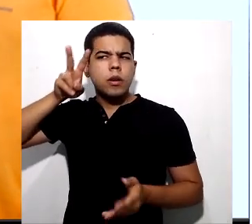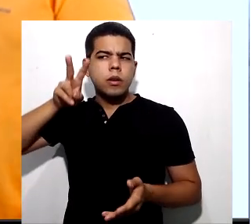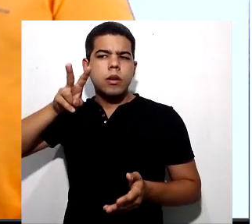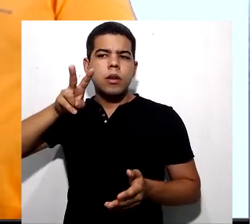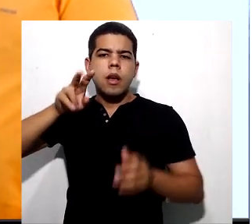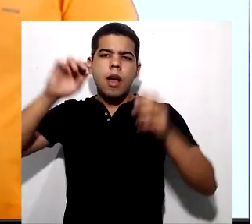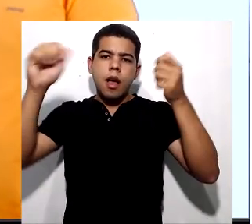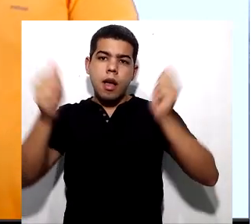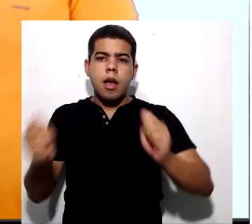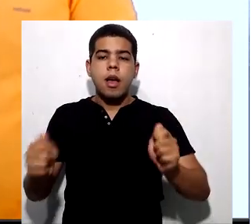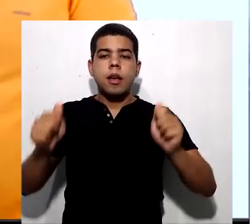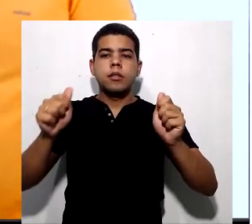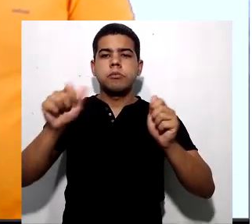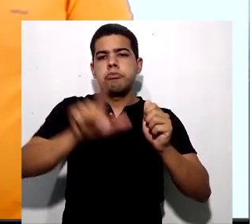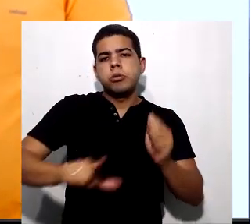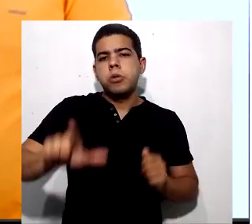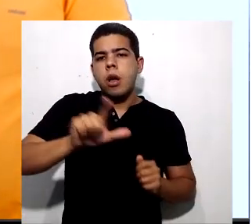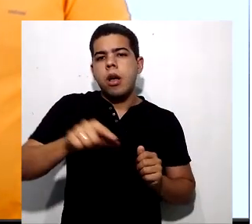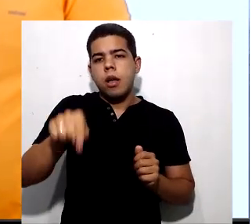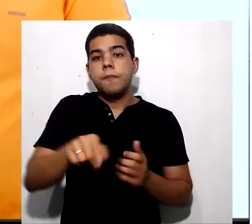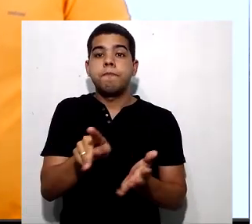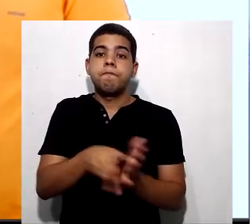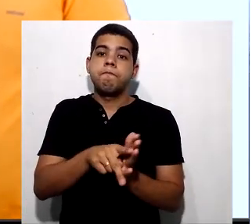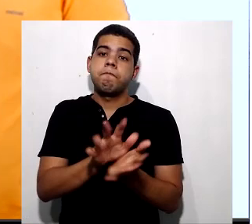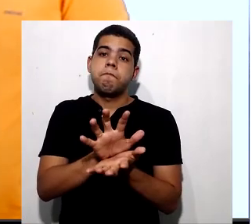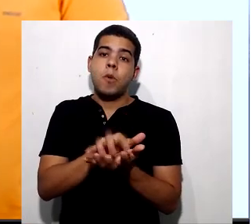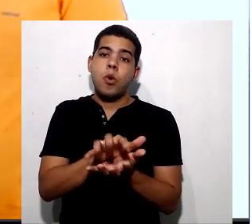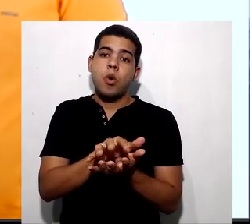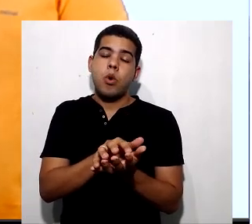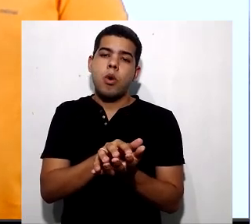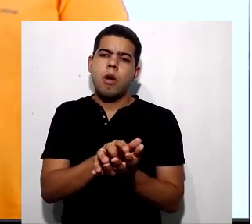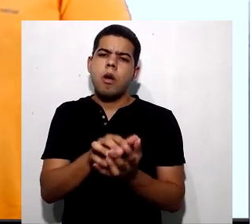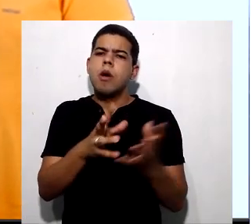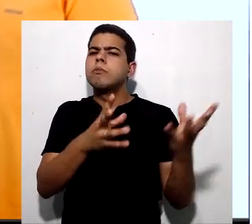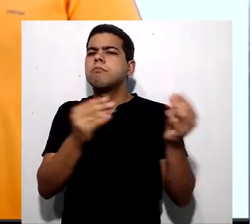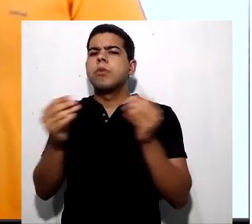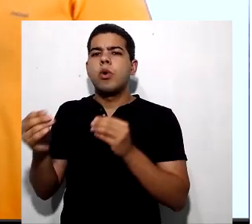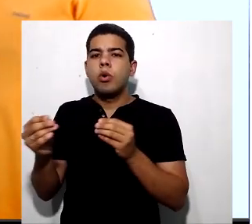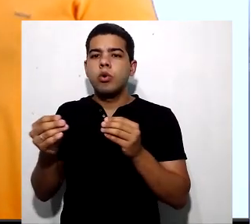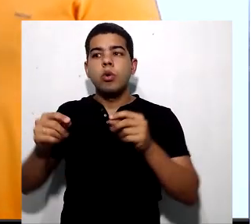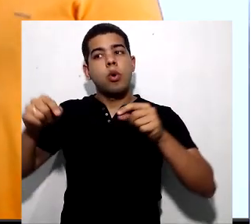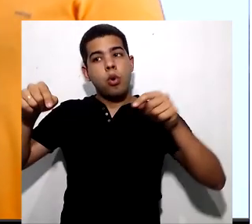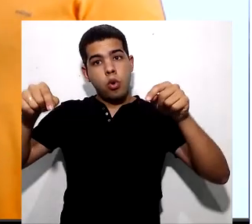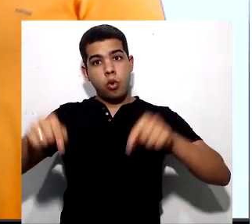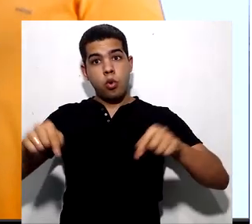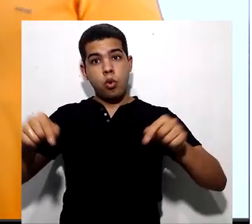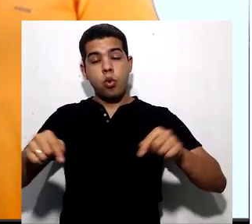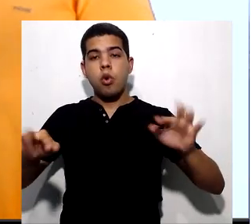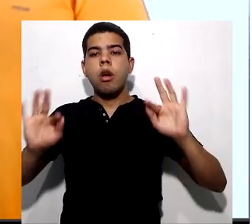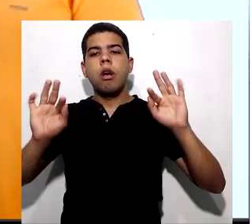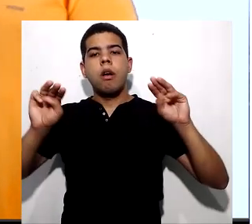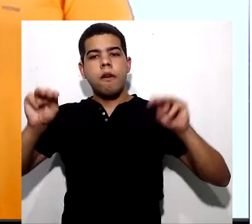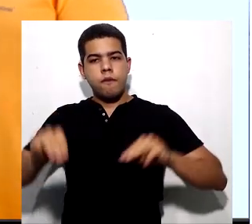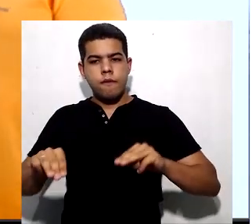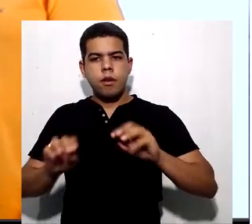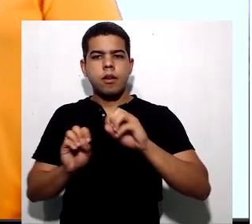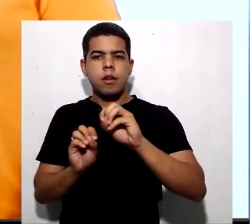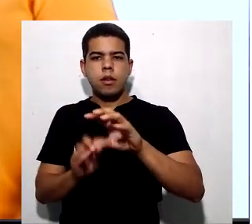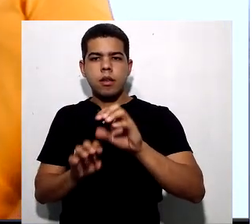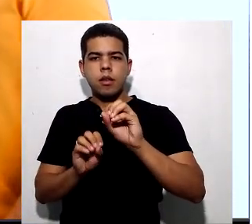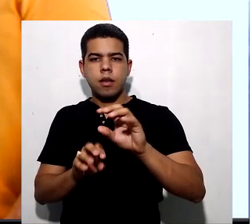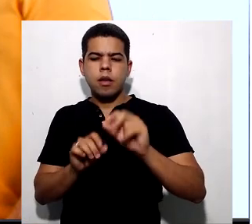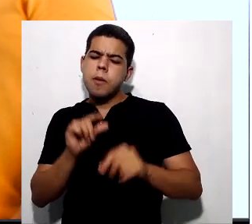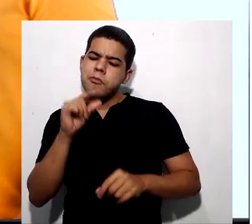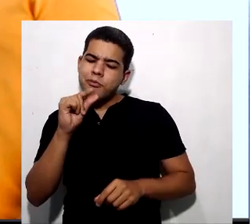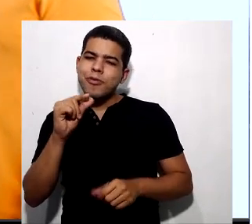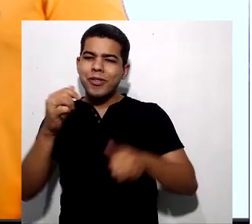cenário artístico literário de Pernambuco, grandes nomes. Então hoje nós finalizamos esta aula apresentando